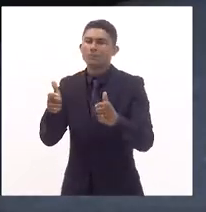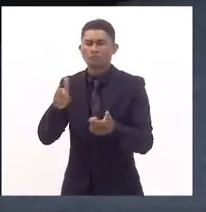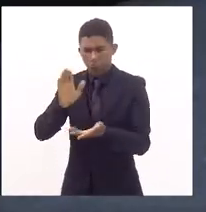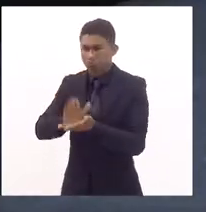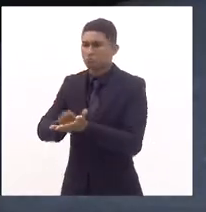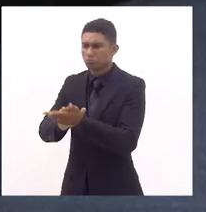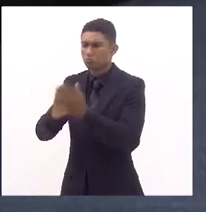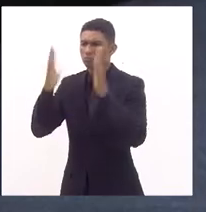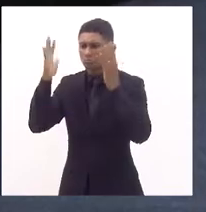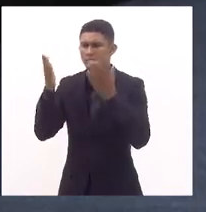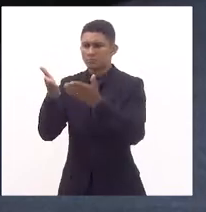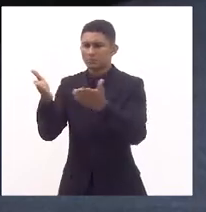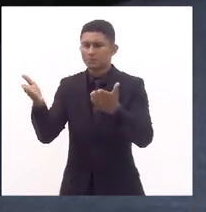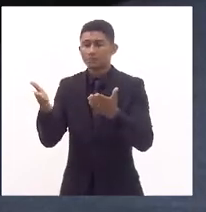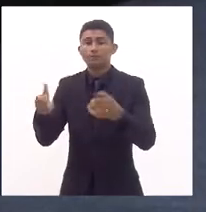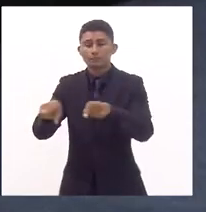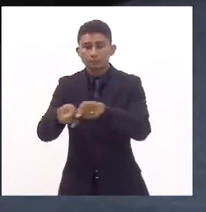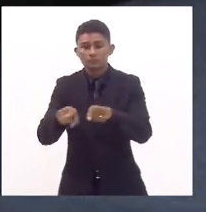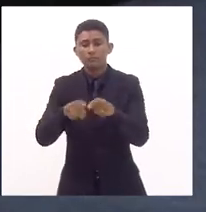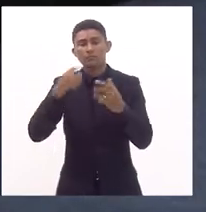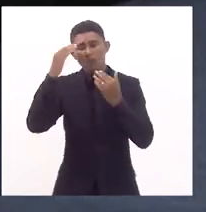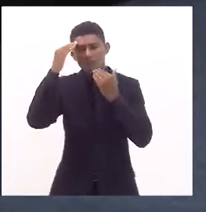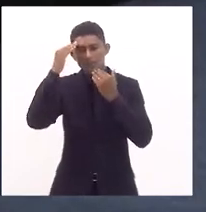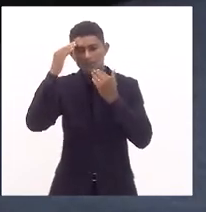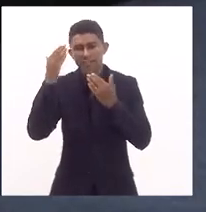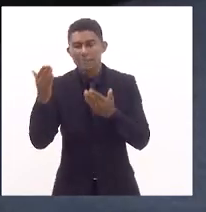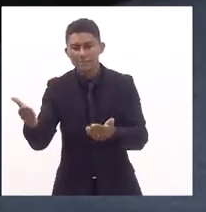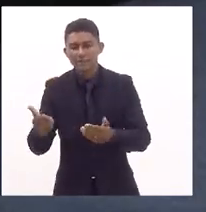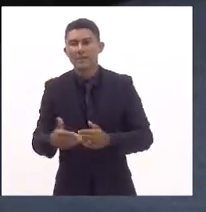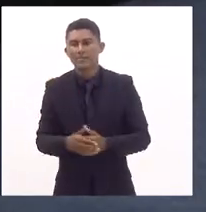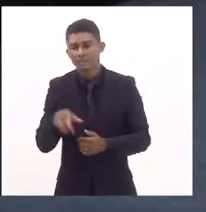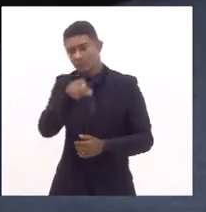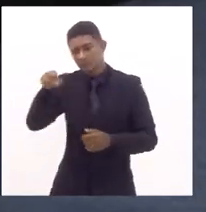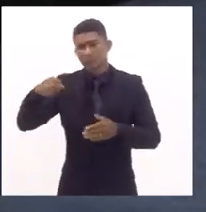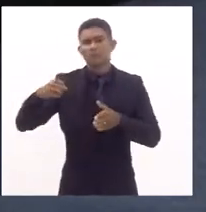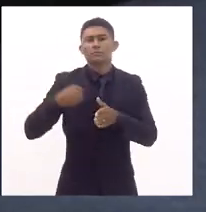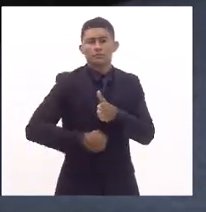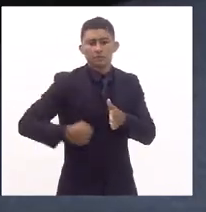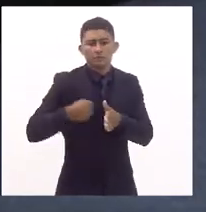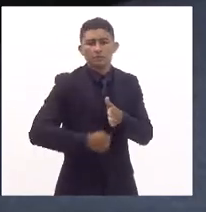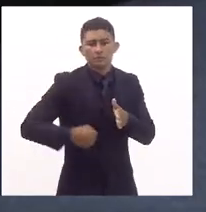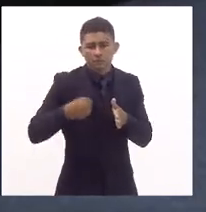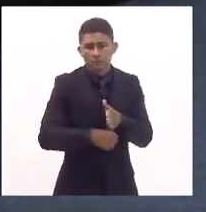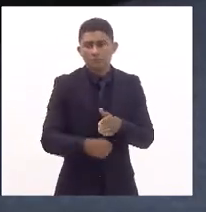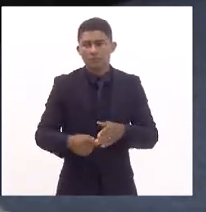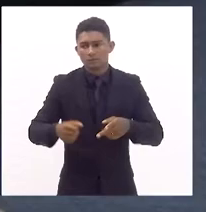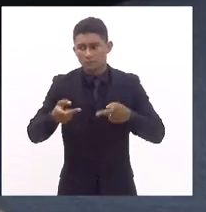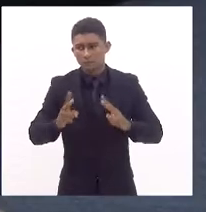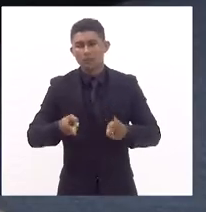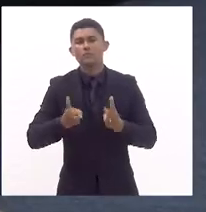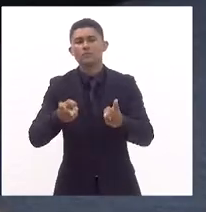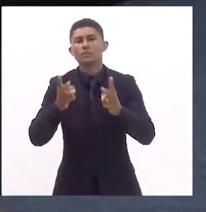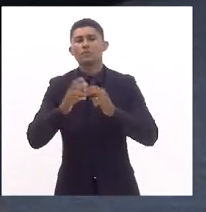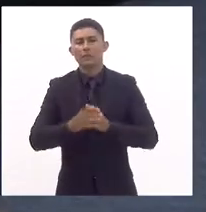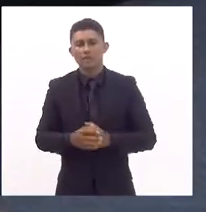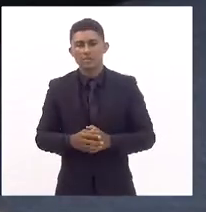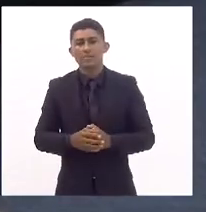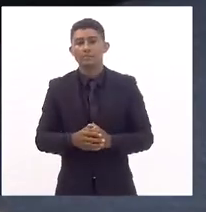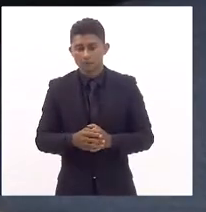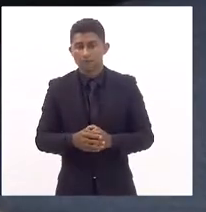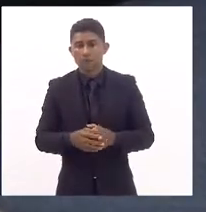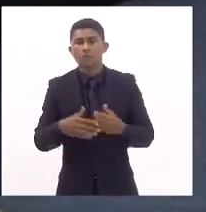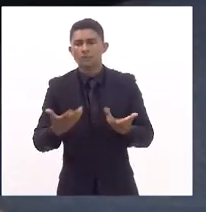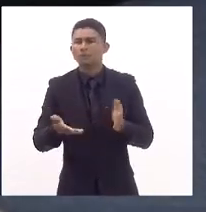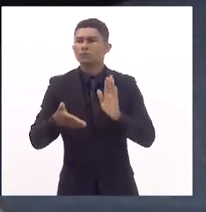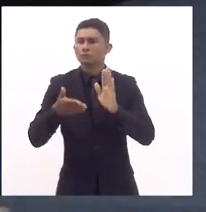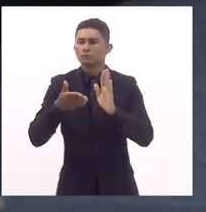parabenizar, agradecer a luta de vocês, que continua firme, pautando a gente. E